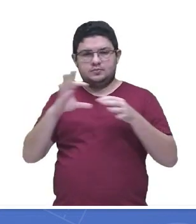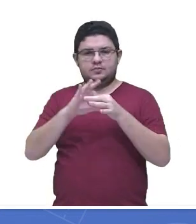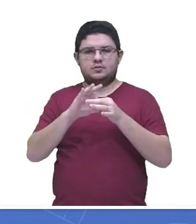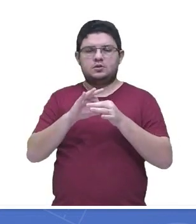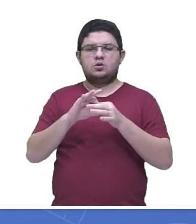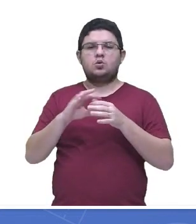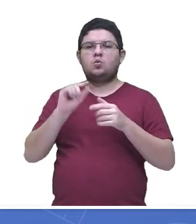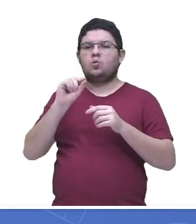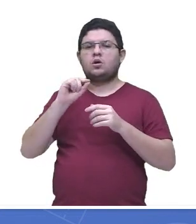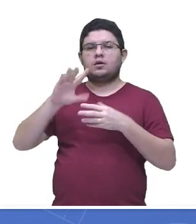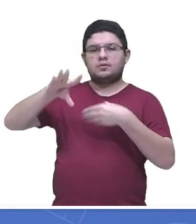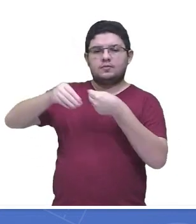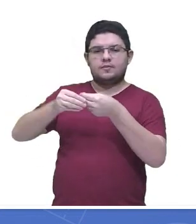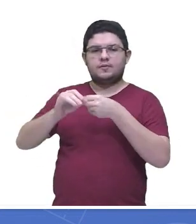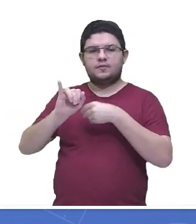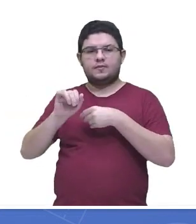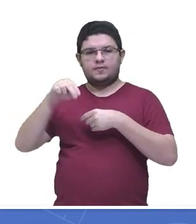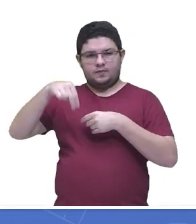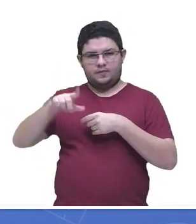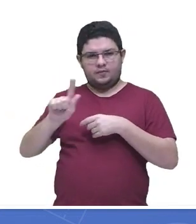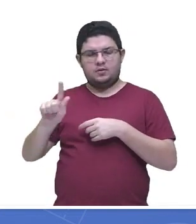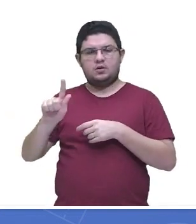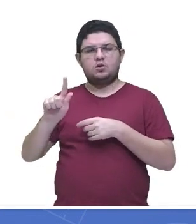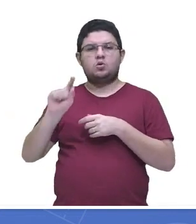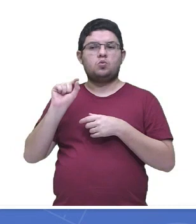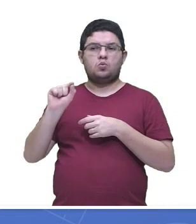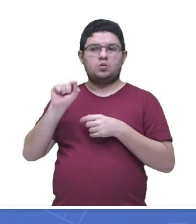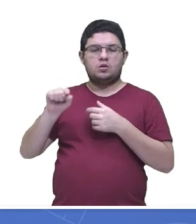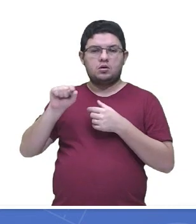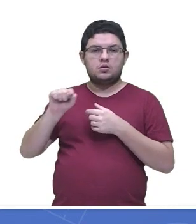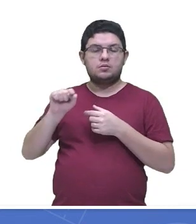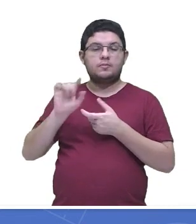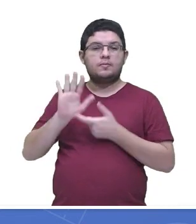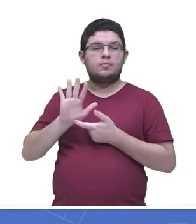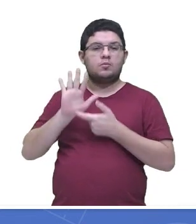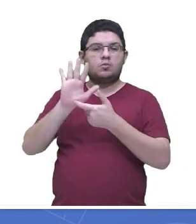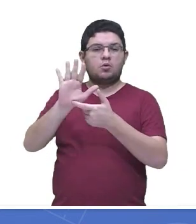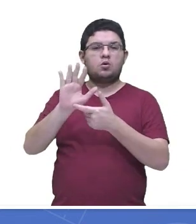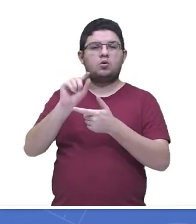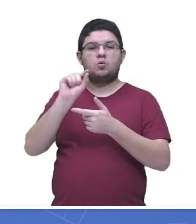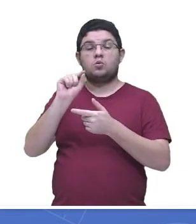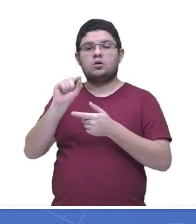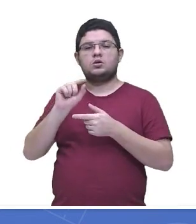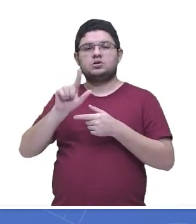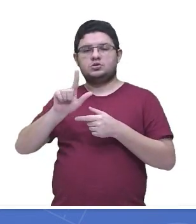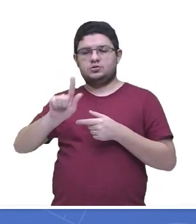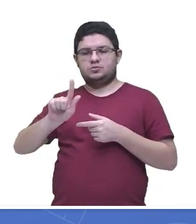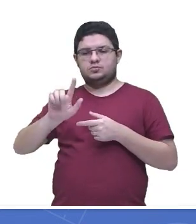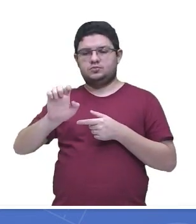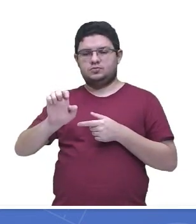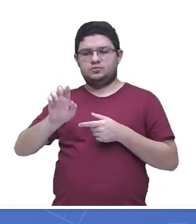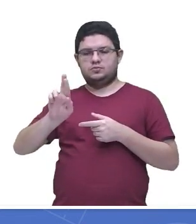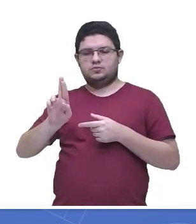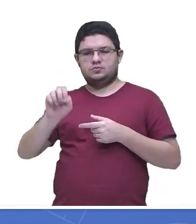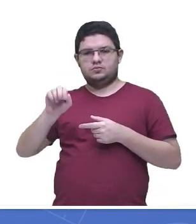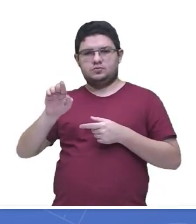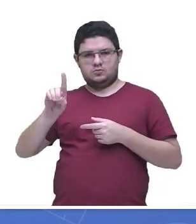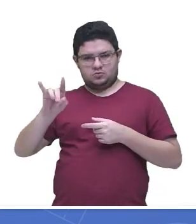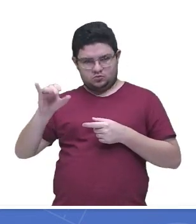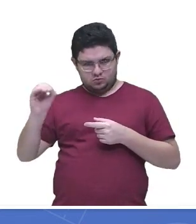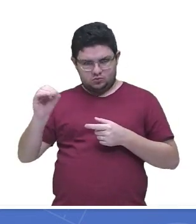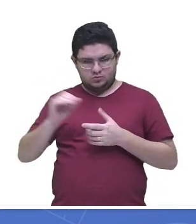sufixo ing, que vai gerar aí, no caso, o gerúndio. Então, esse ing vai